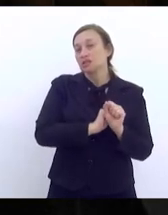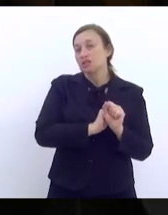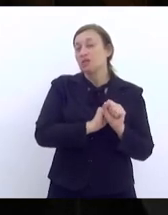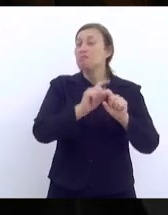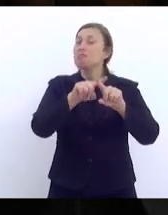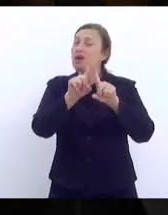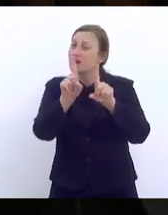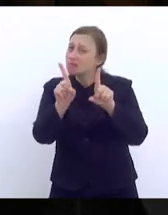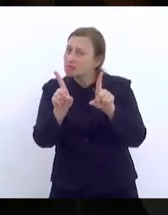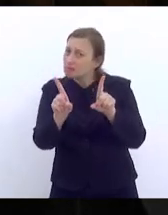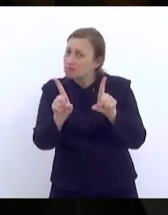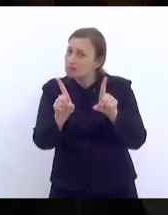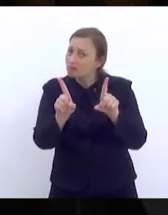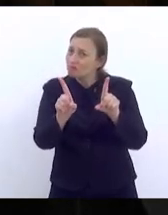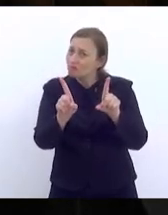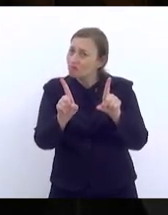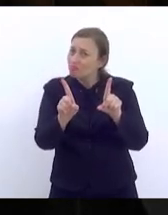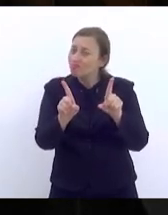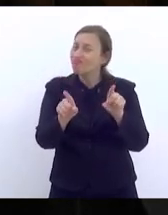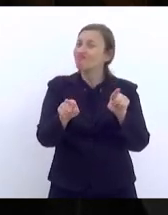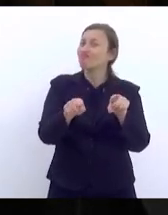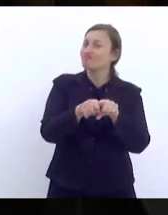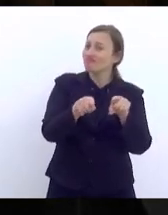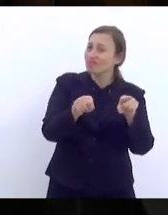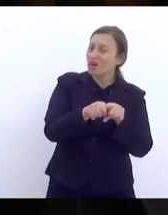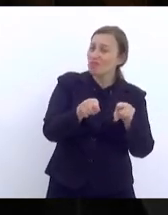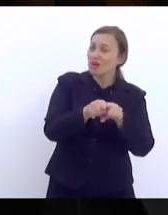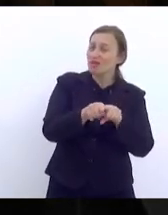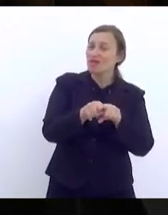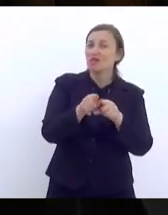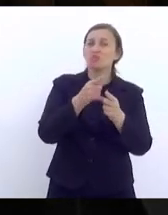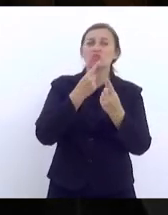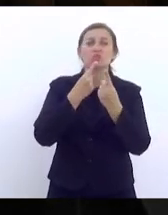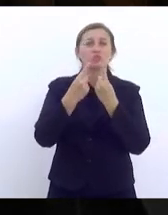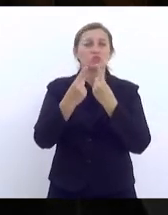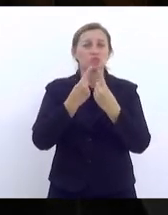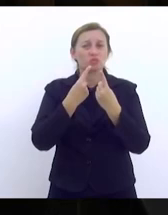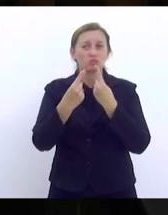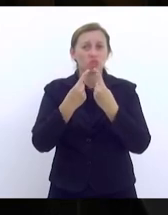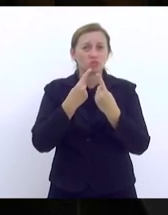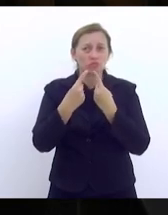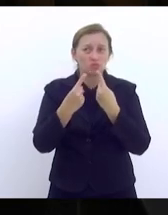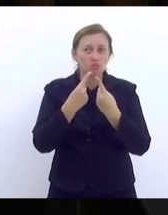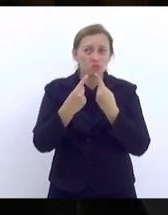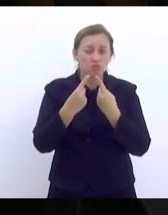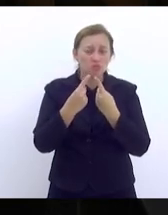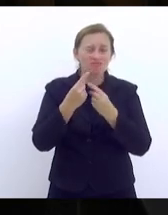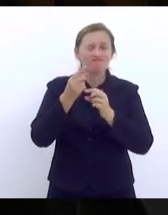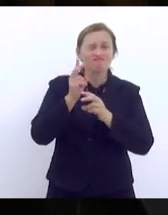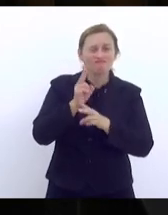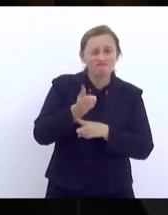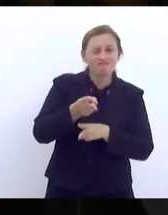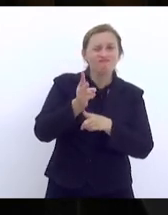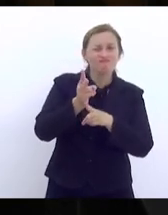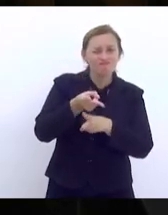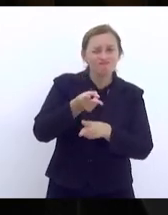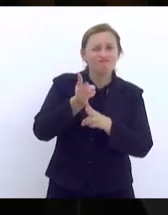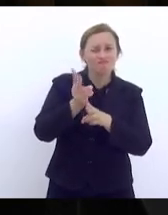mas também é um debate que sempre